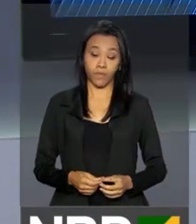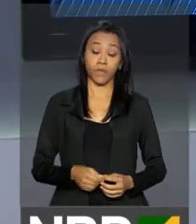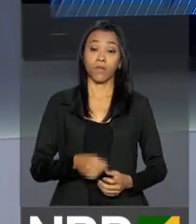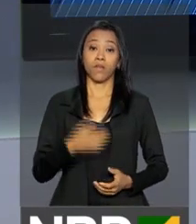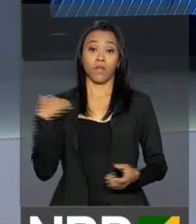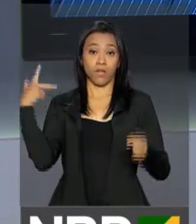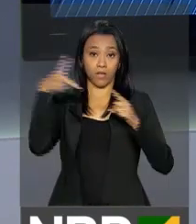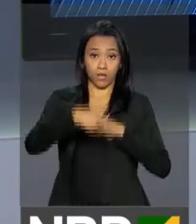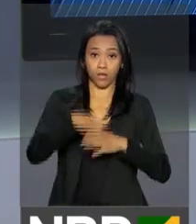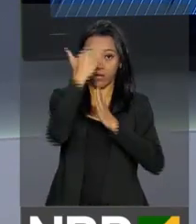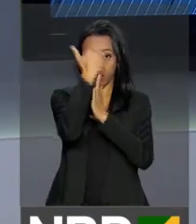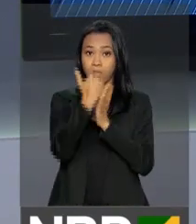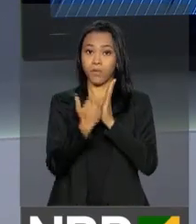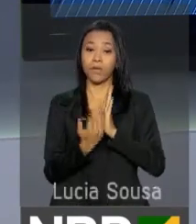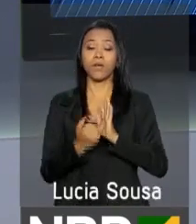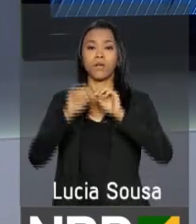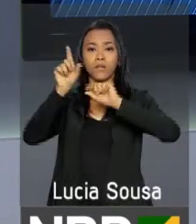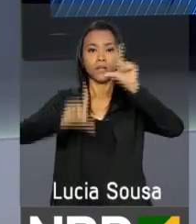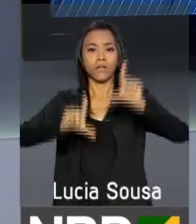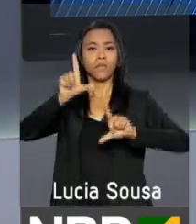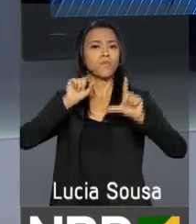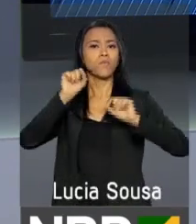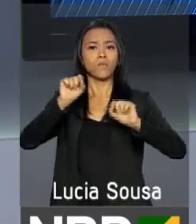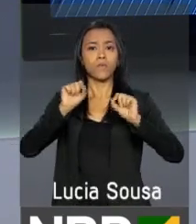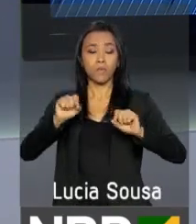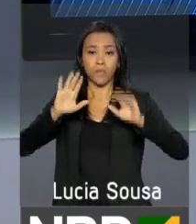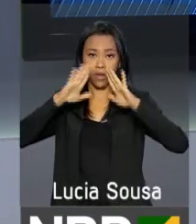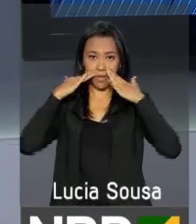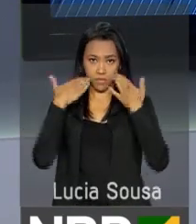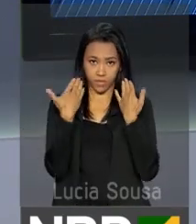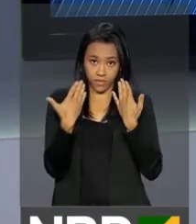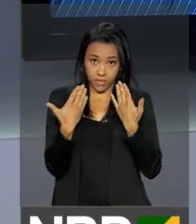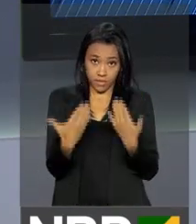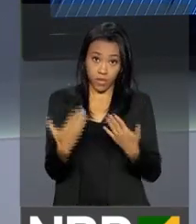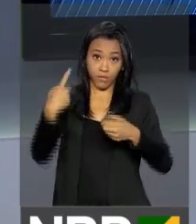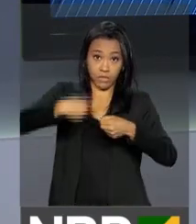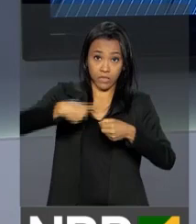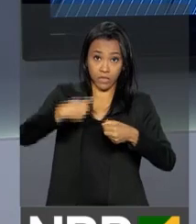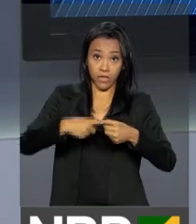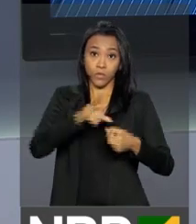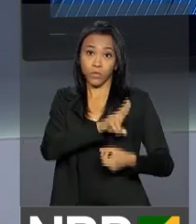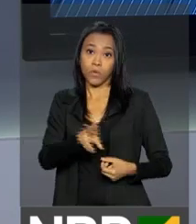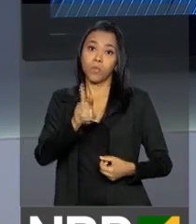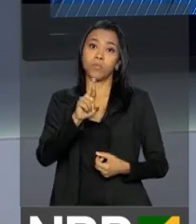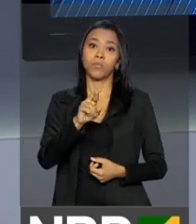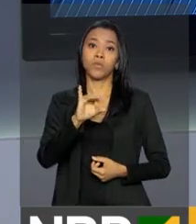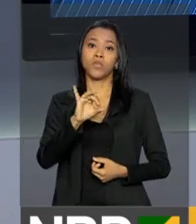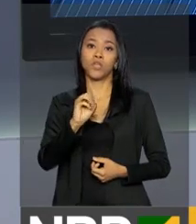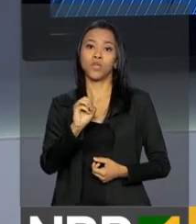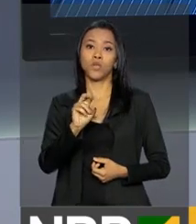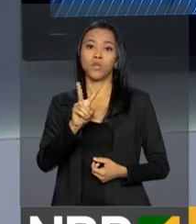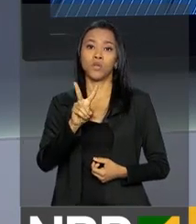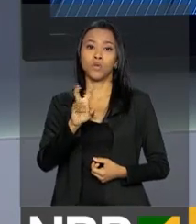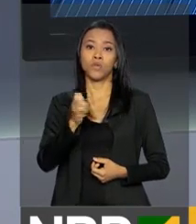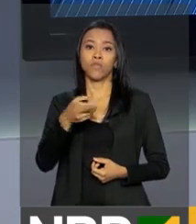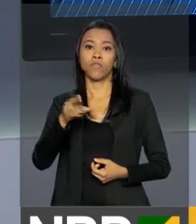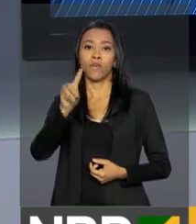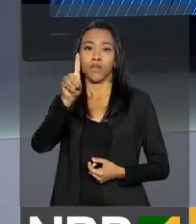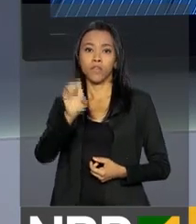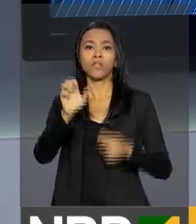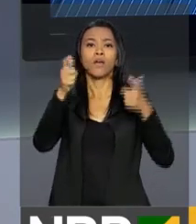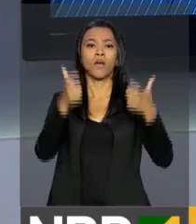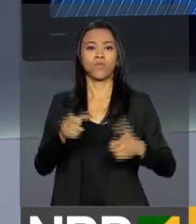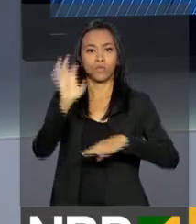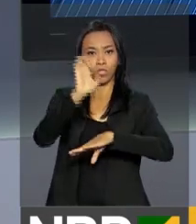Olá, interrompemos nossa programação para transmitir ao vivo da cidade de Rio Verde, em Goiás, cerimônia com a participação do presidente Michel